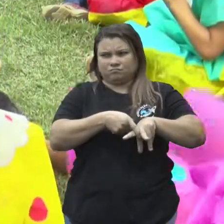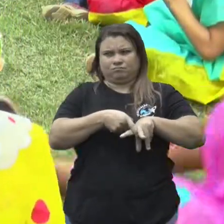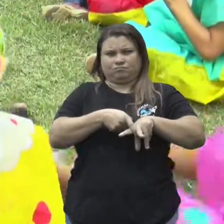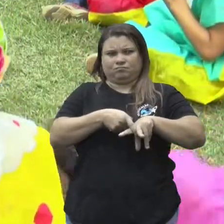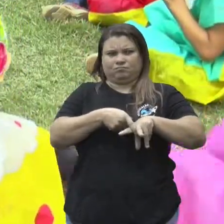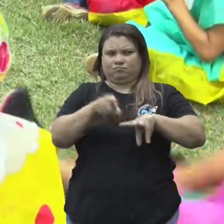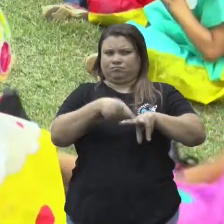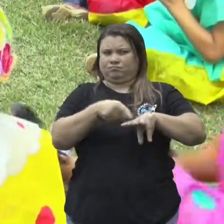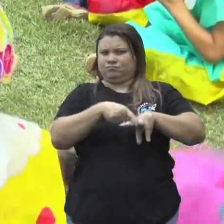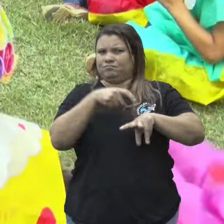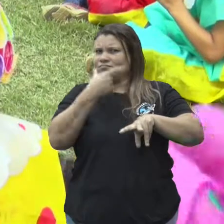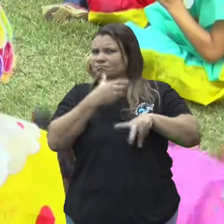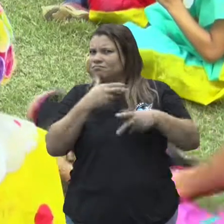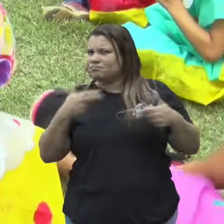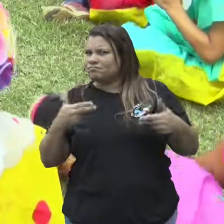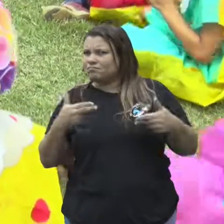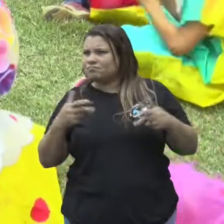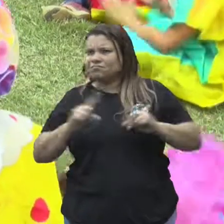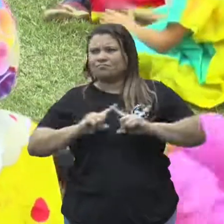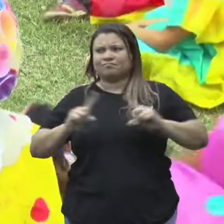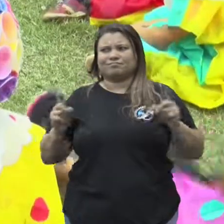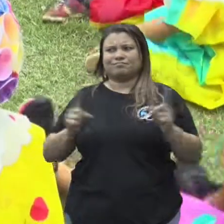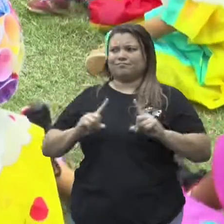chinelo, quem vai comer chinelo aí?